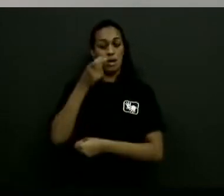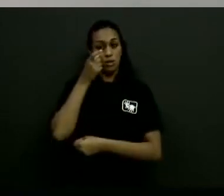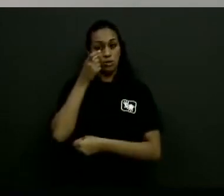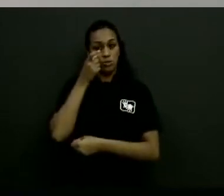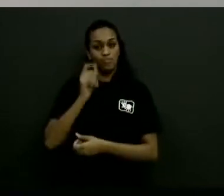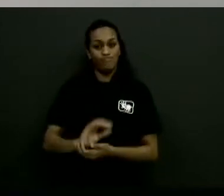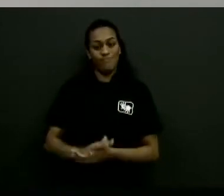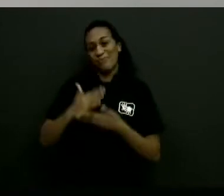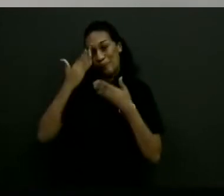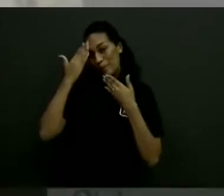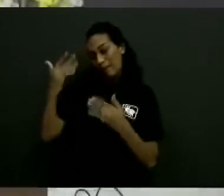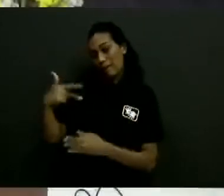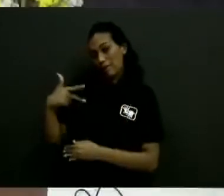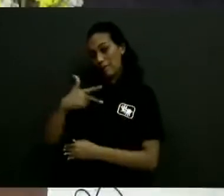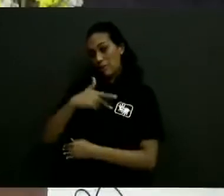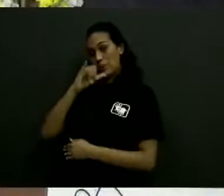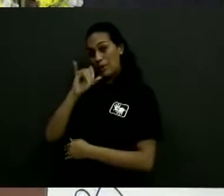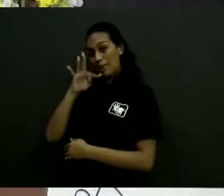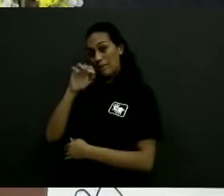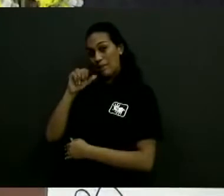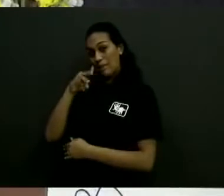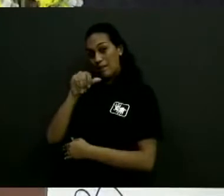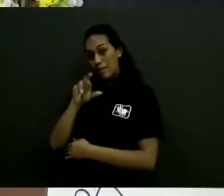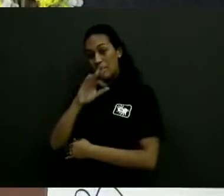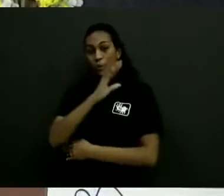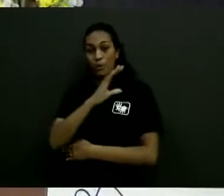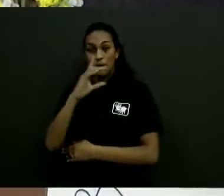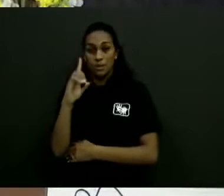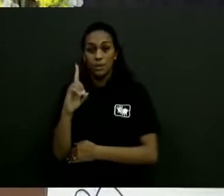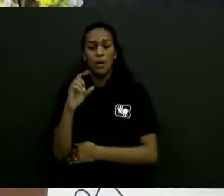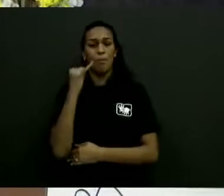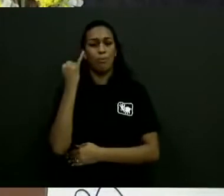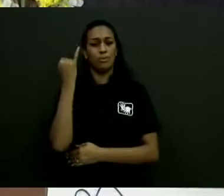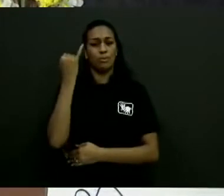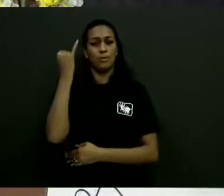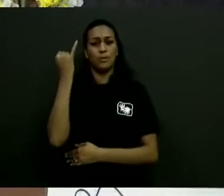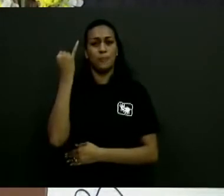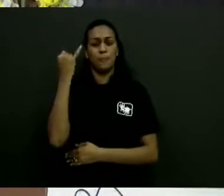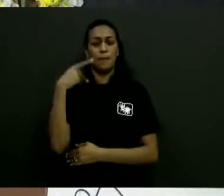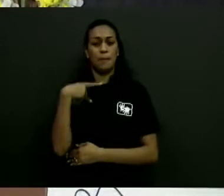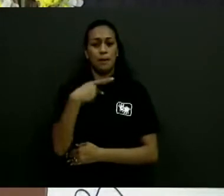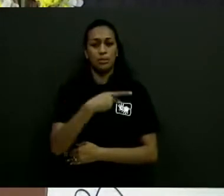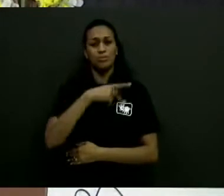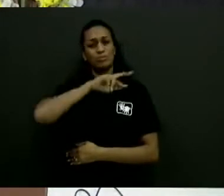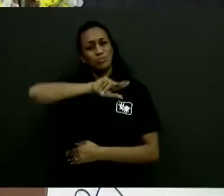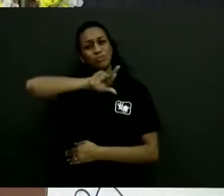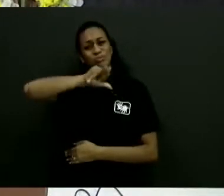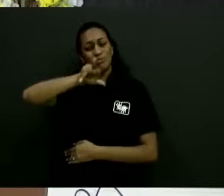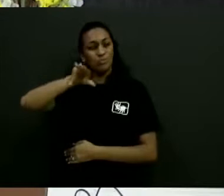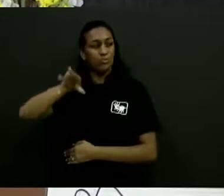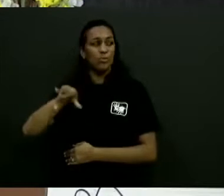Obrigado, pastor Itamar. Olha, nosso coordenador aí deu uma palavra muito importante, né, pastor Luiz, demais pastores aí,